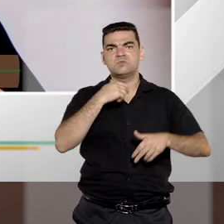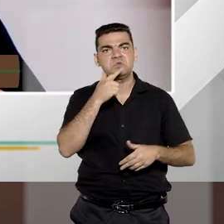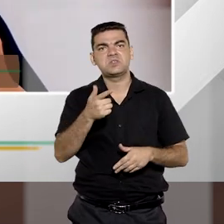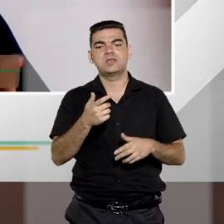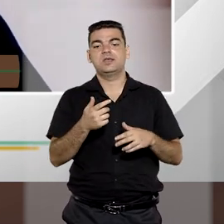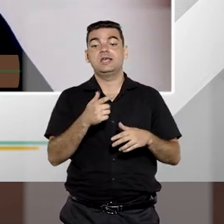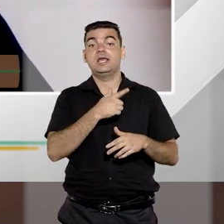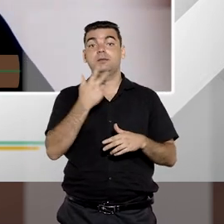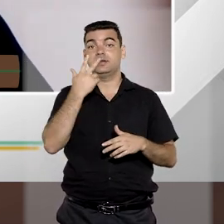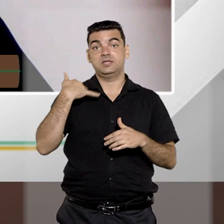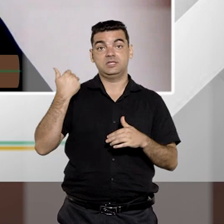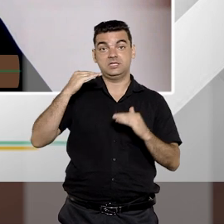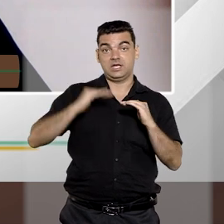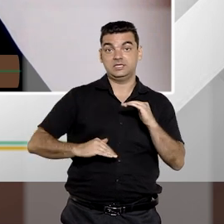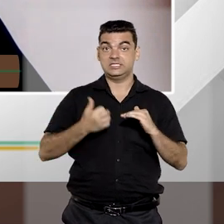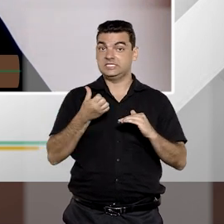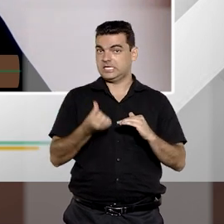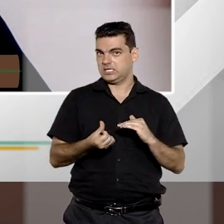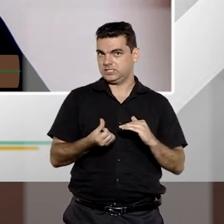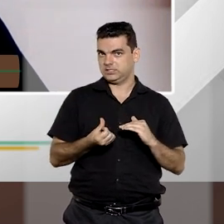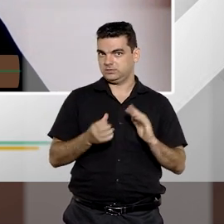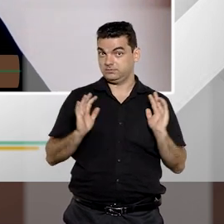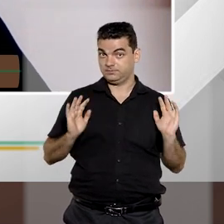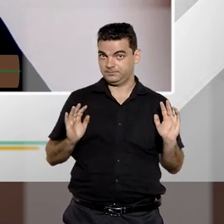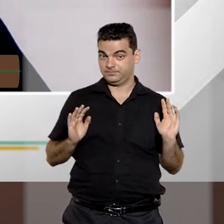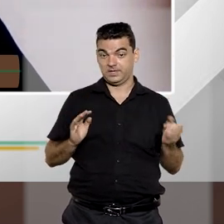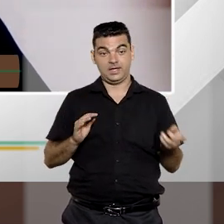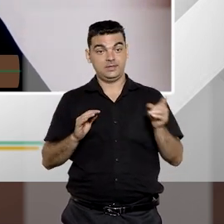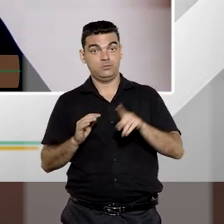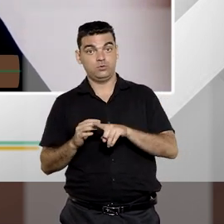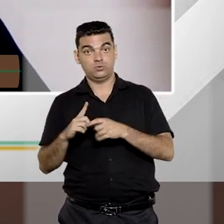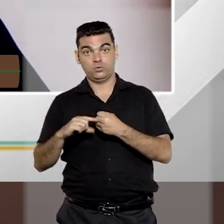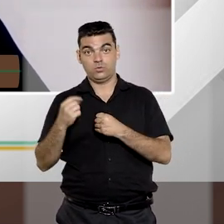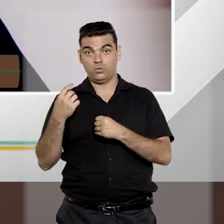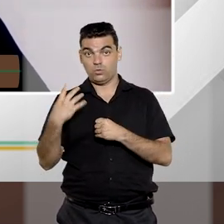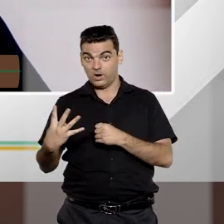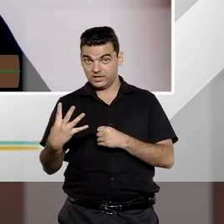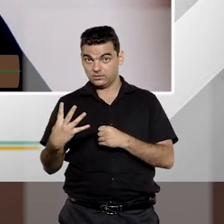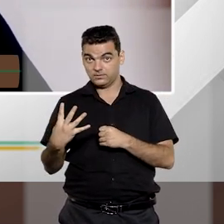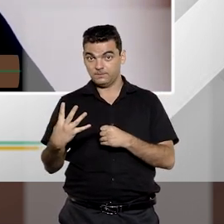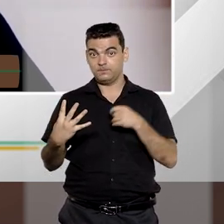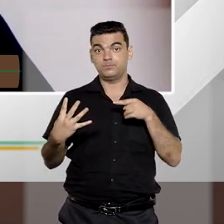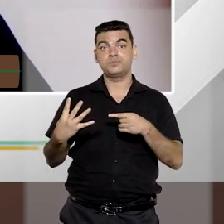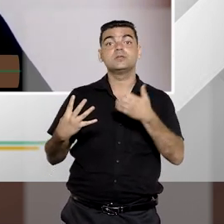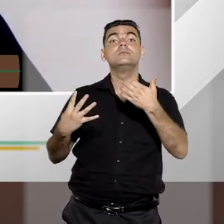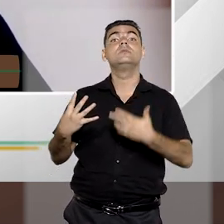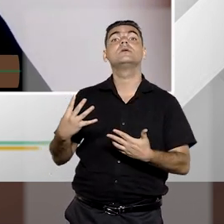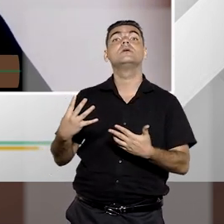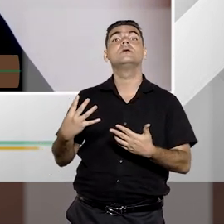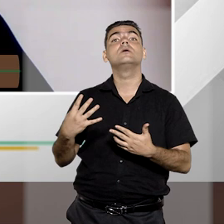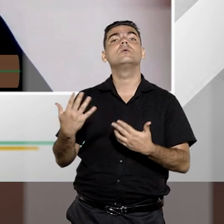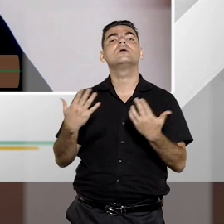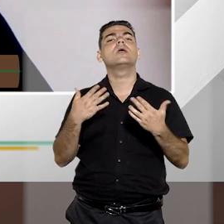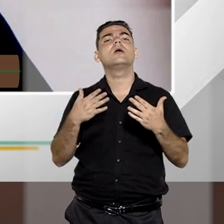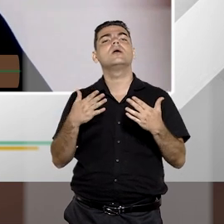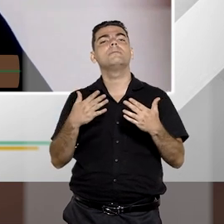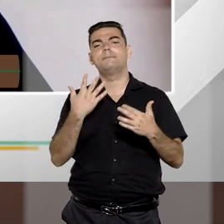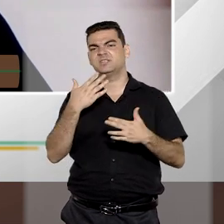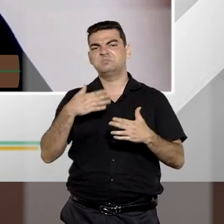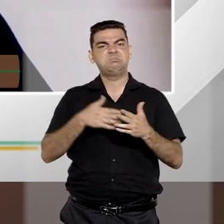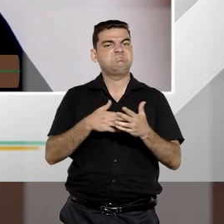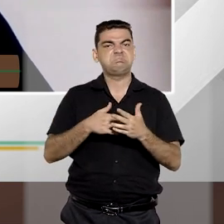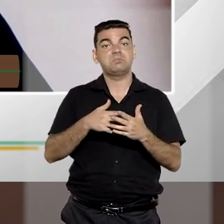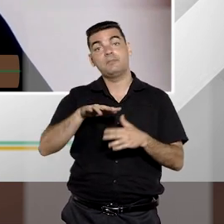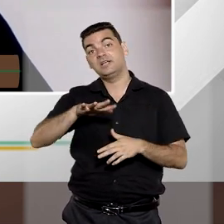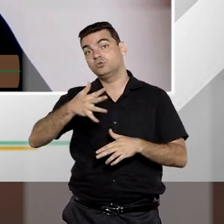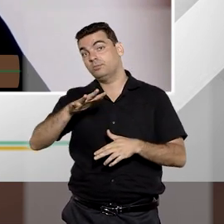civil aqueles menores de 16 anos. No artigo 4º do Código Civil, ele cuida da incapacidade relativa, que são